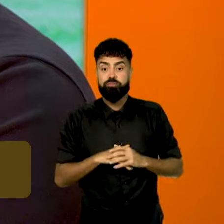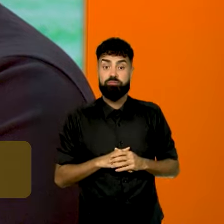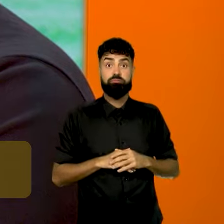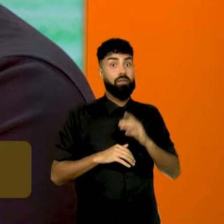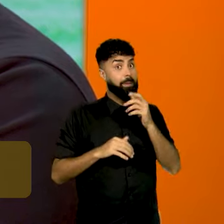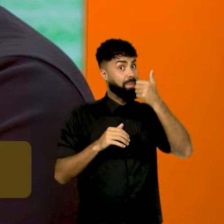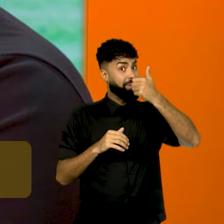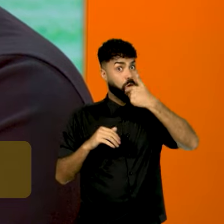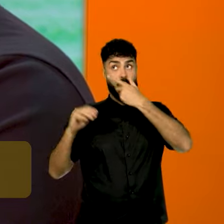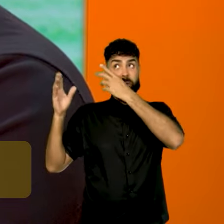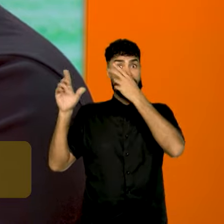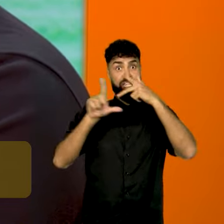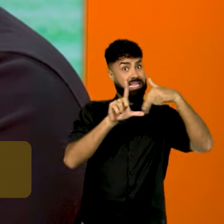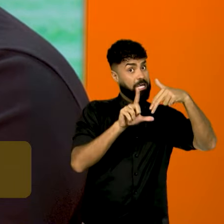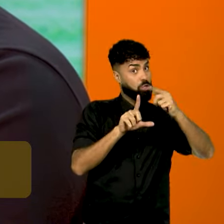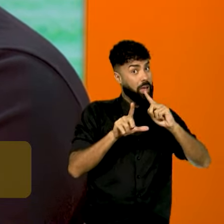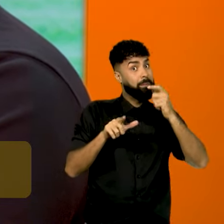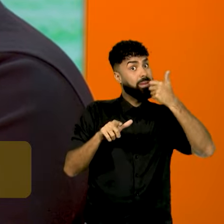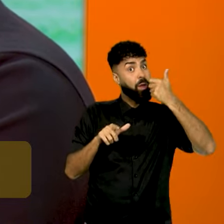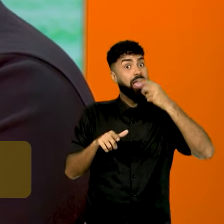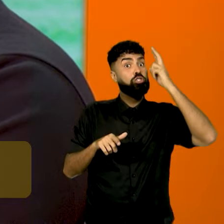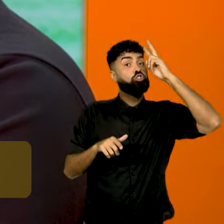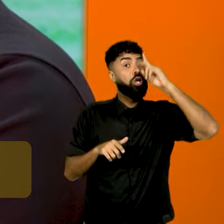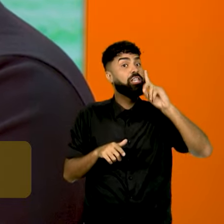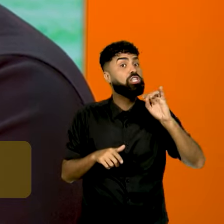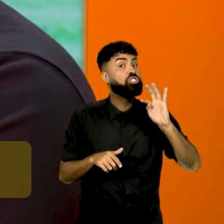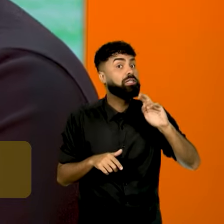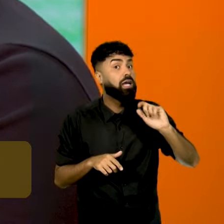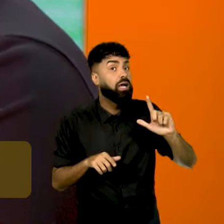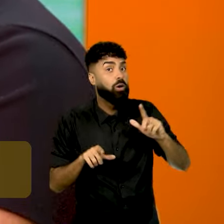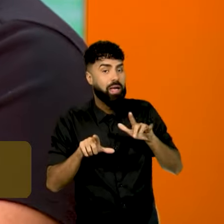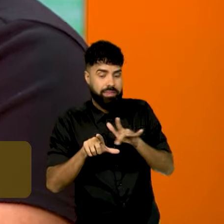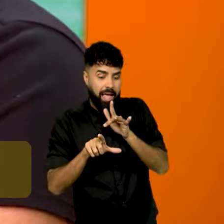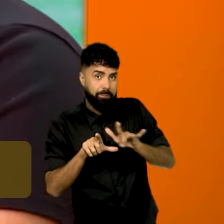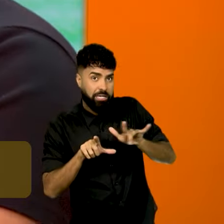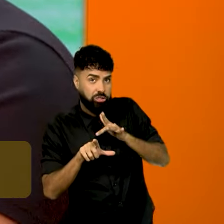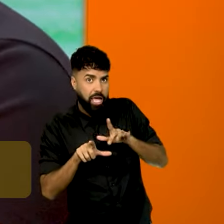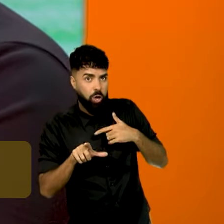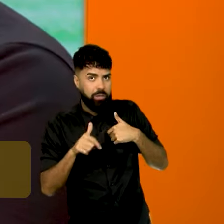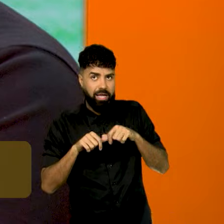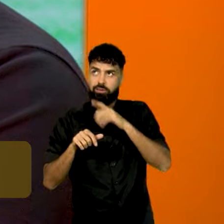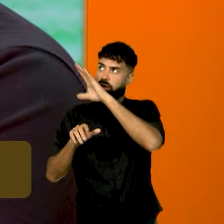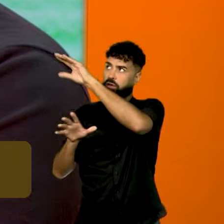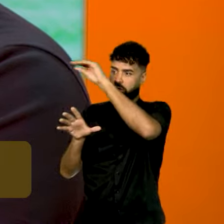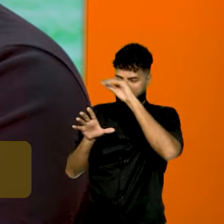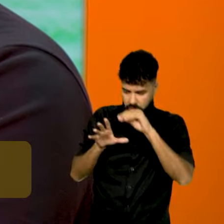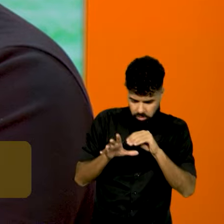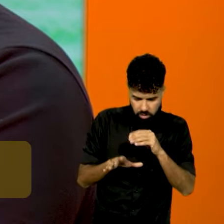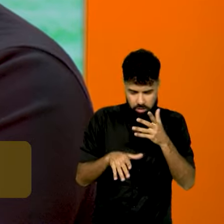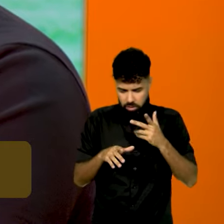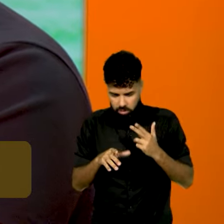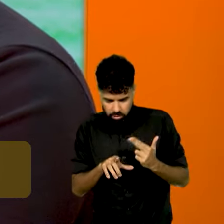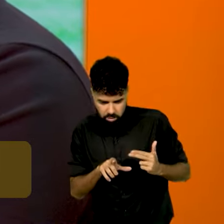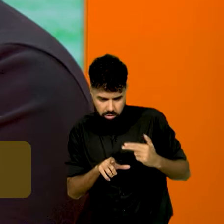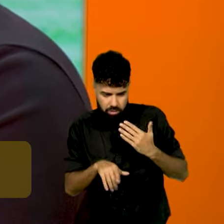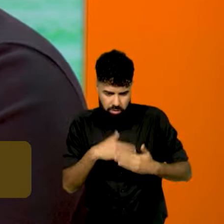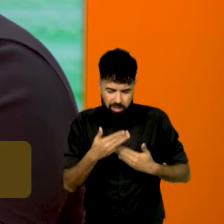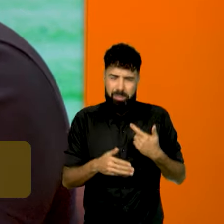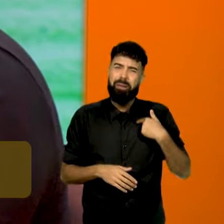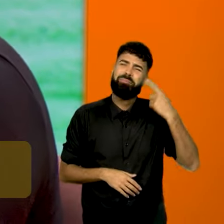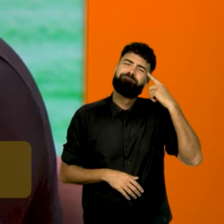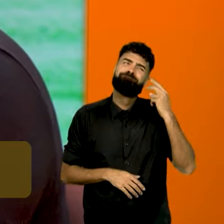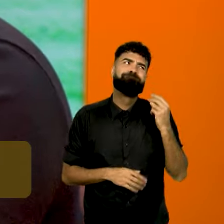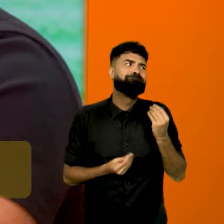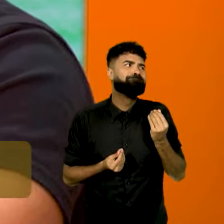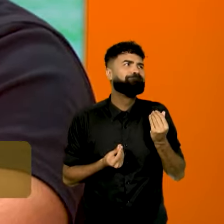essas historinhas digitais no tablet que a gente estava criando. Sendo que a gente achou que precisava de uma